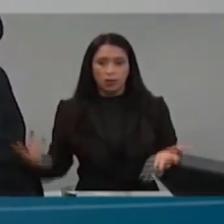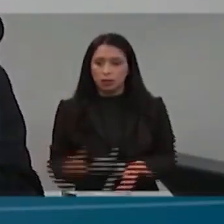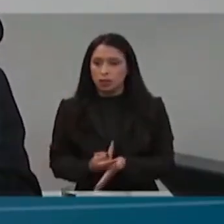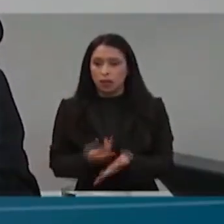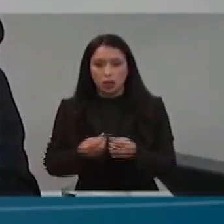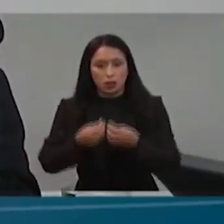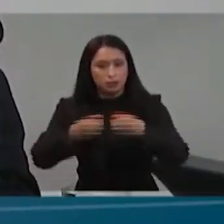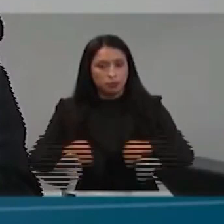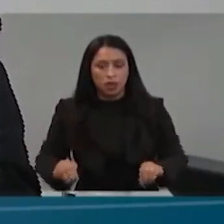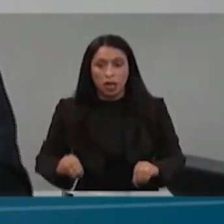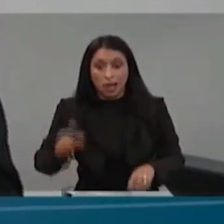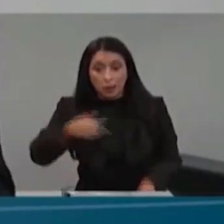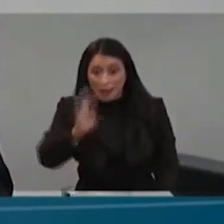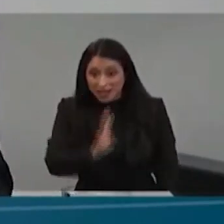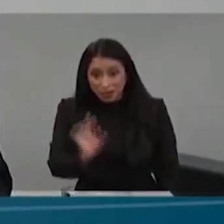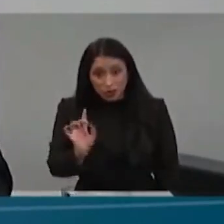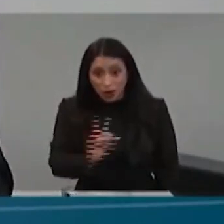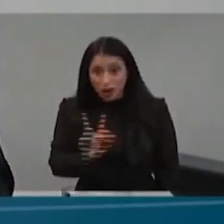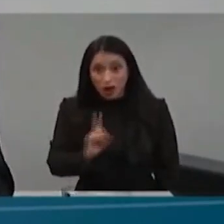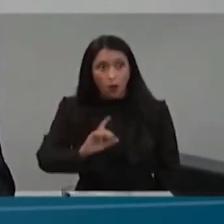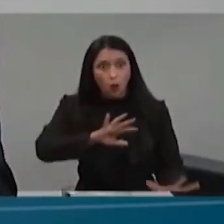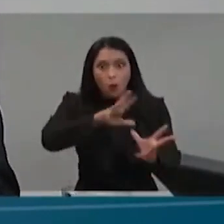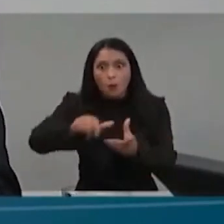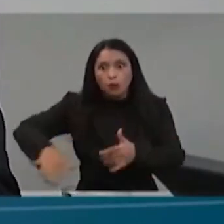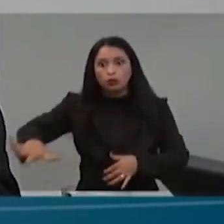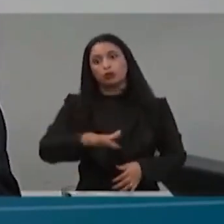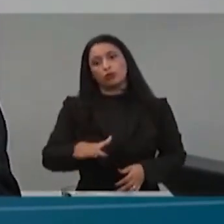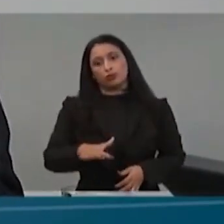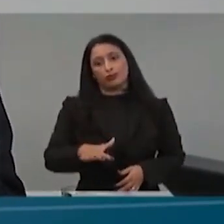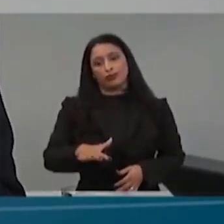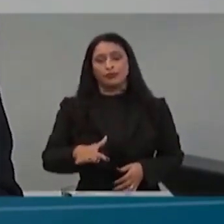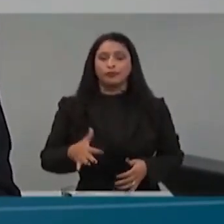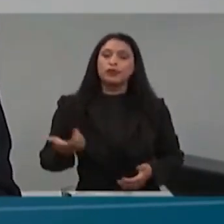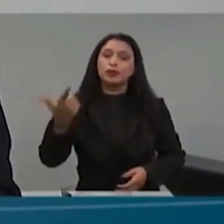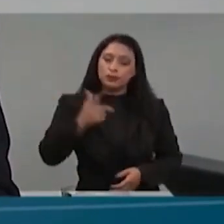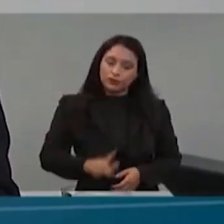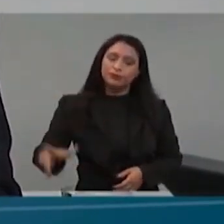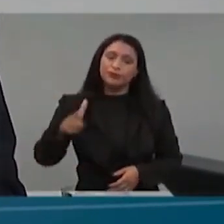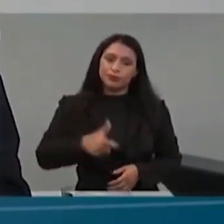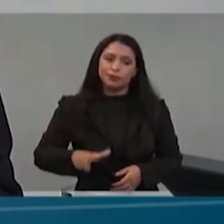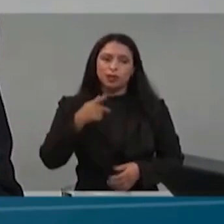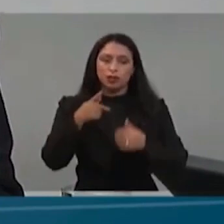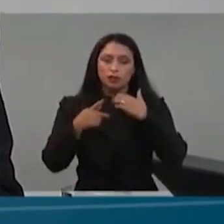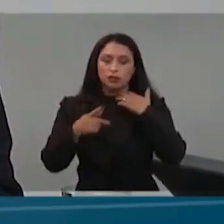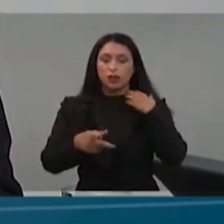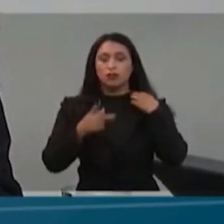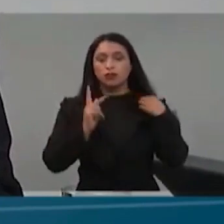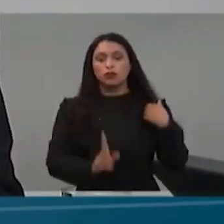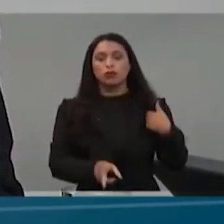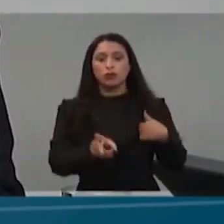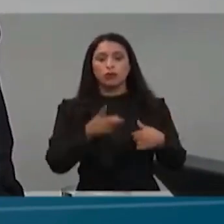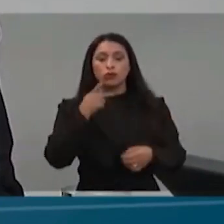é no Brasil, é falido no mundo todo. É, não é possível, eu repito sempre isso, e vou continuar